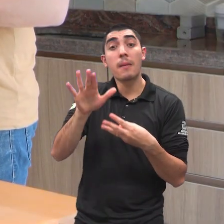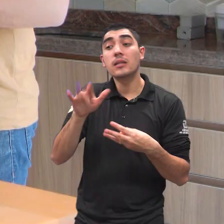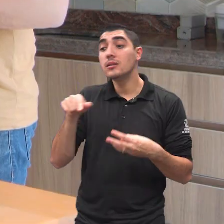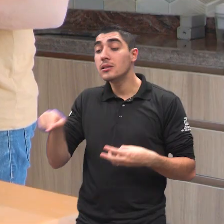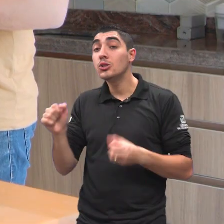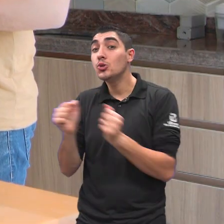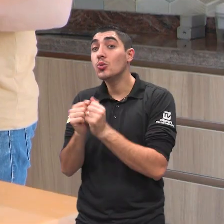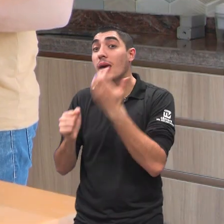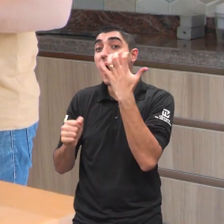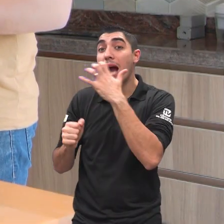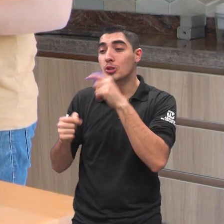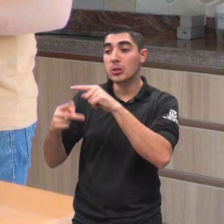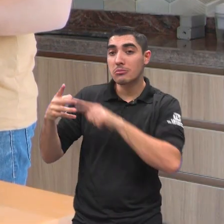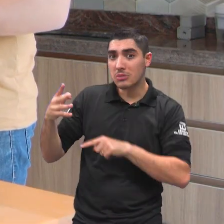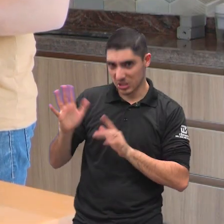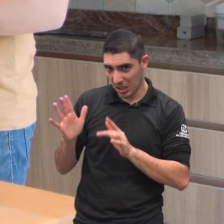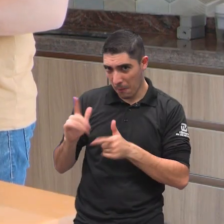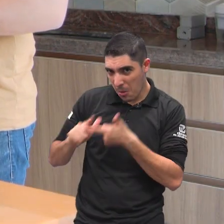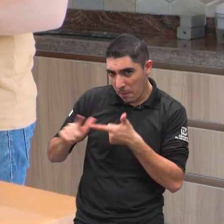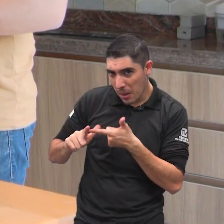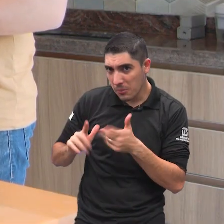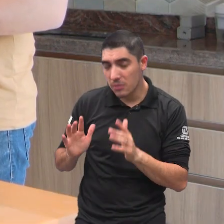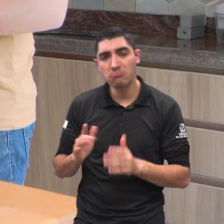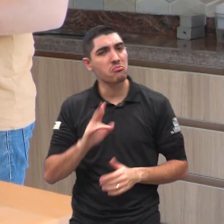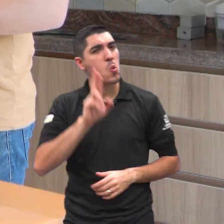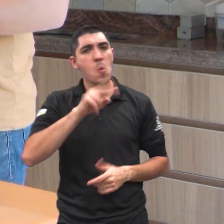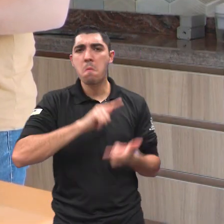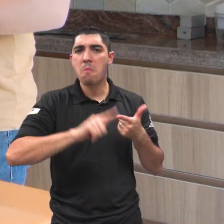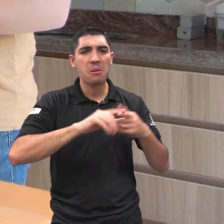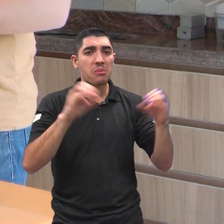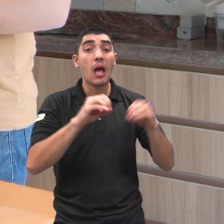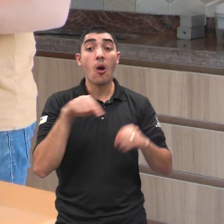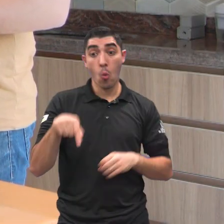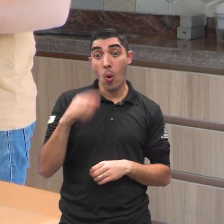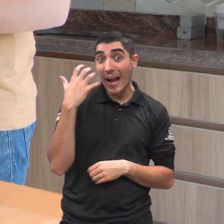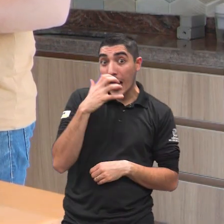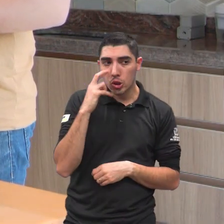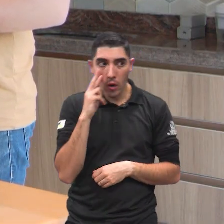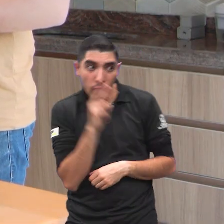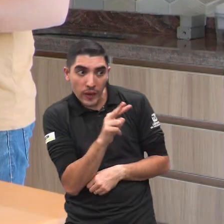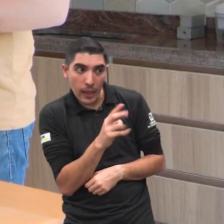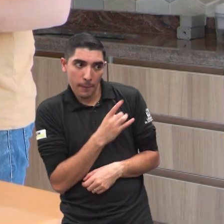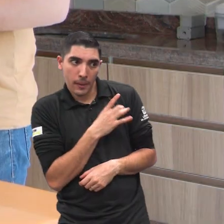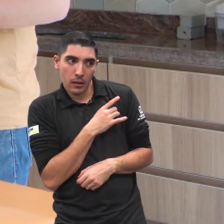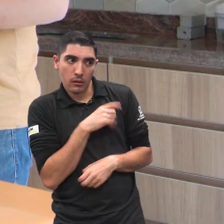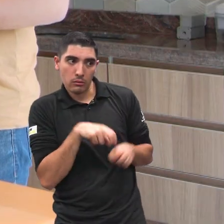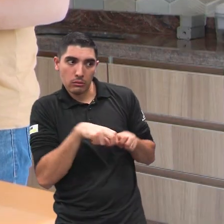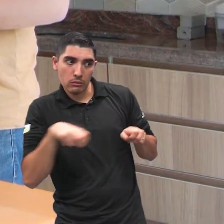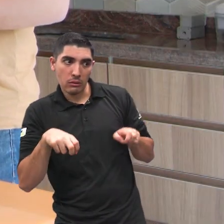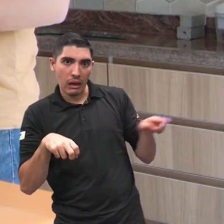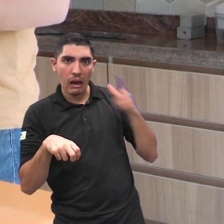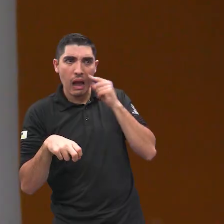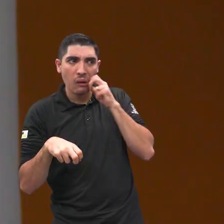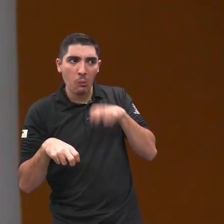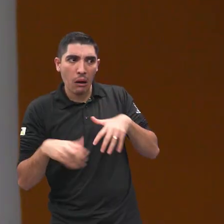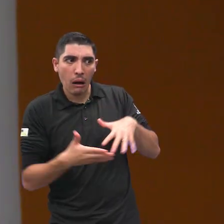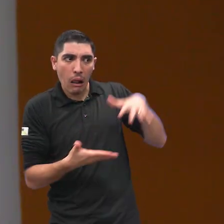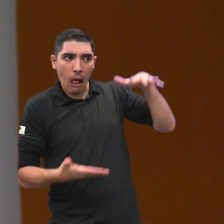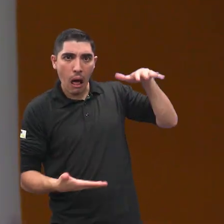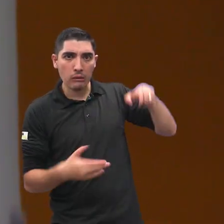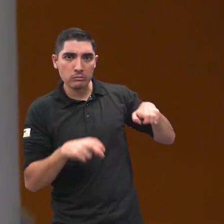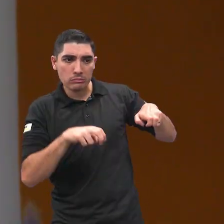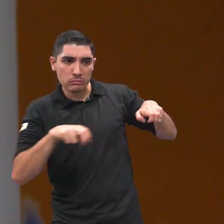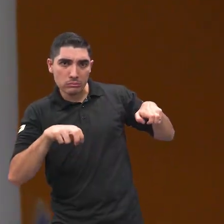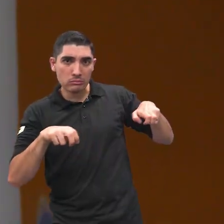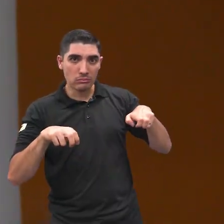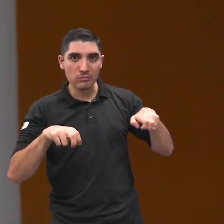as suas cachorrinhas? Então, eles nunca tive problema nenhum. Quando ele chegou, na verdade, as cachorras aí ficaram com medo dele. Por ele ser muito grande. E